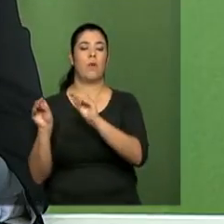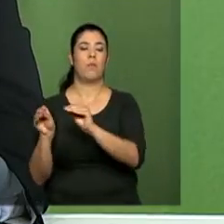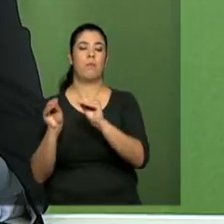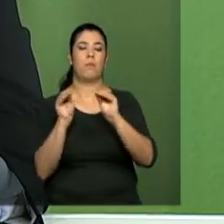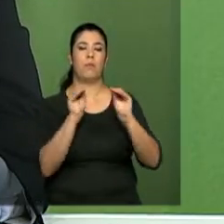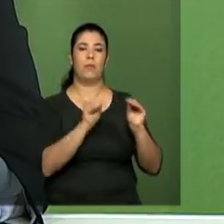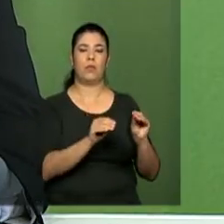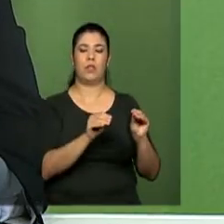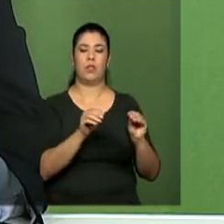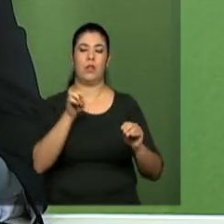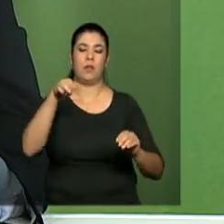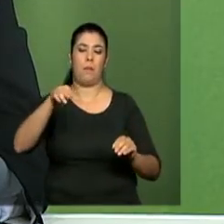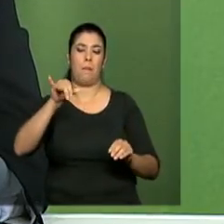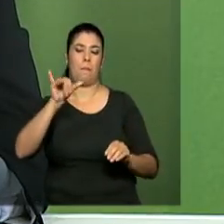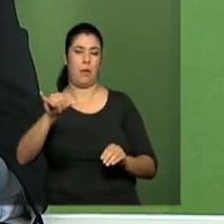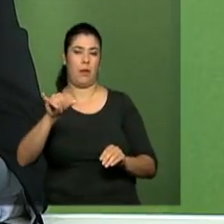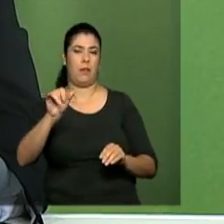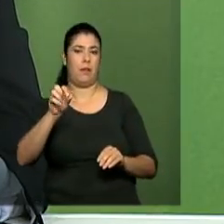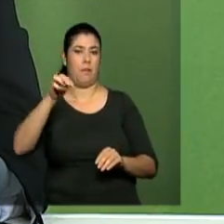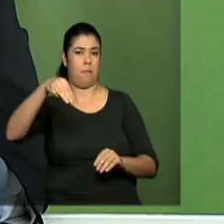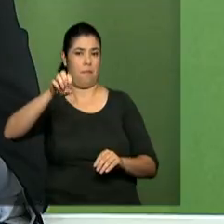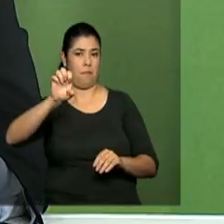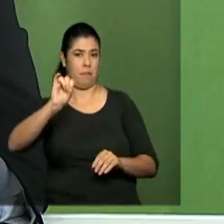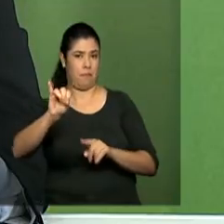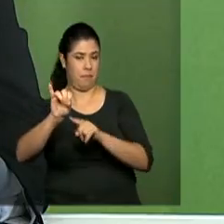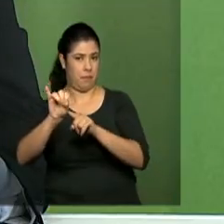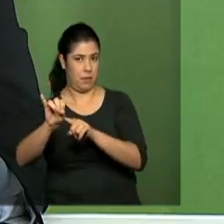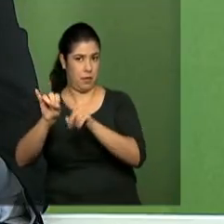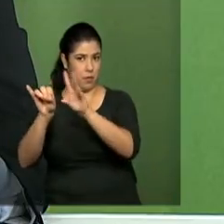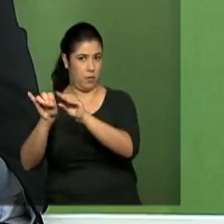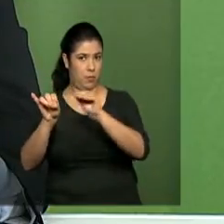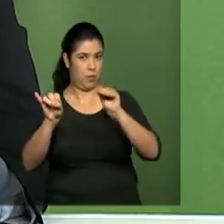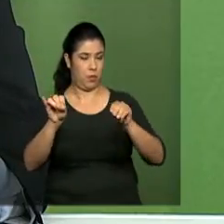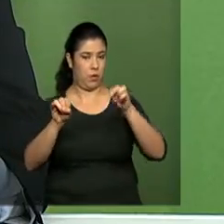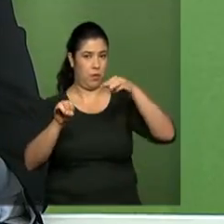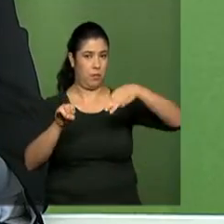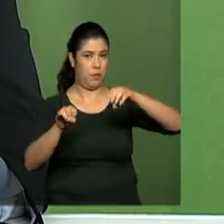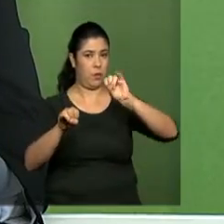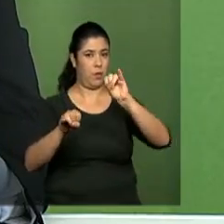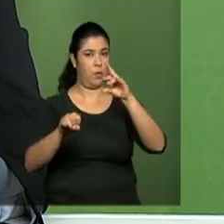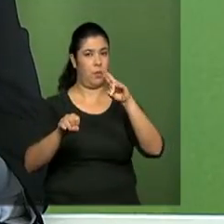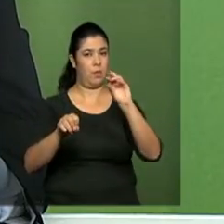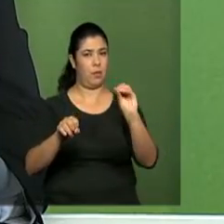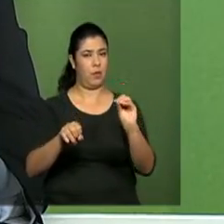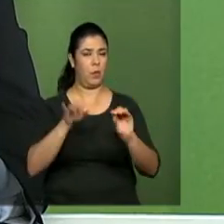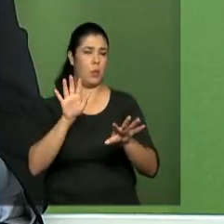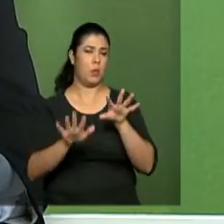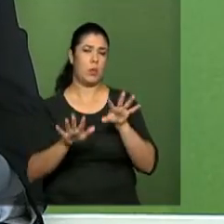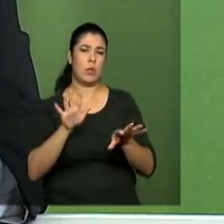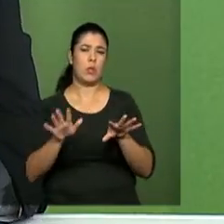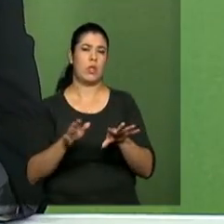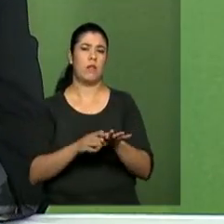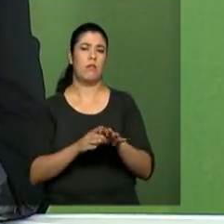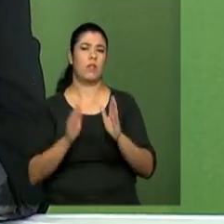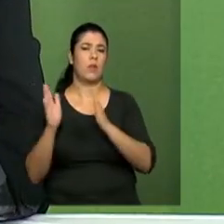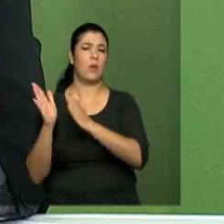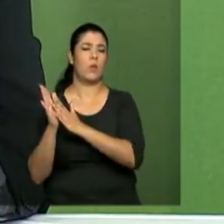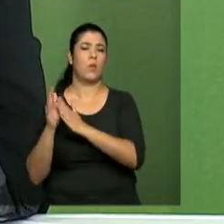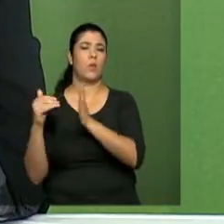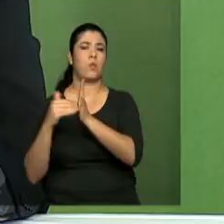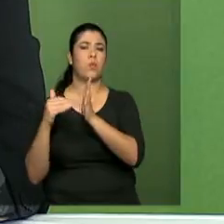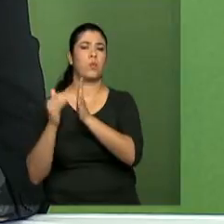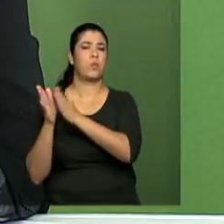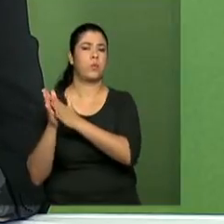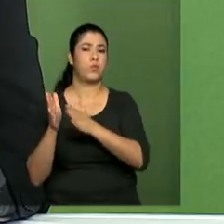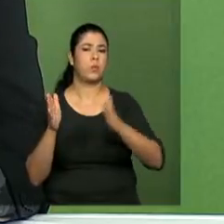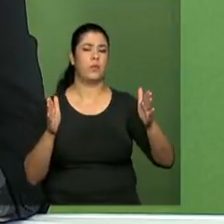um degrauzinho mais suave para ele não tem qq de 120 talvez criar uma faixa de 120 quando